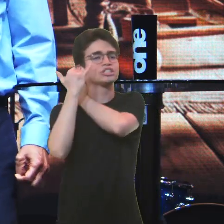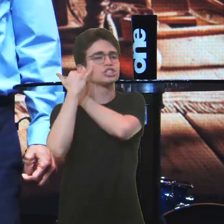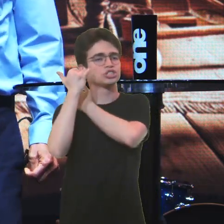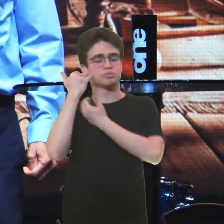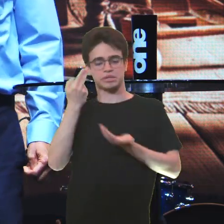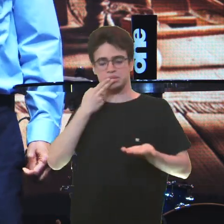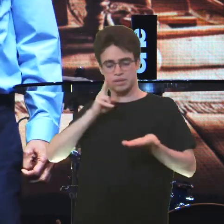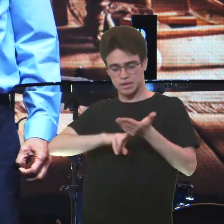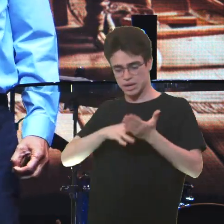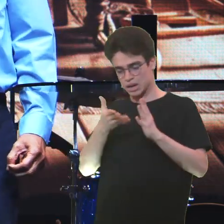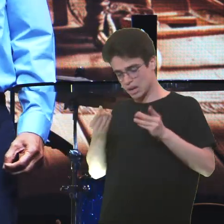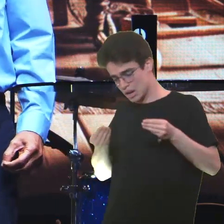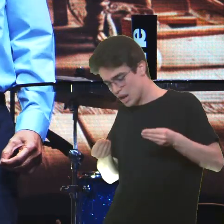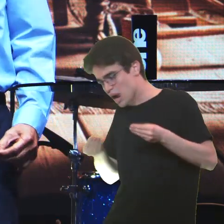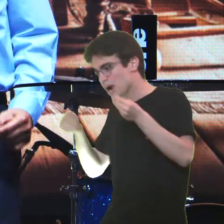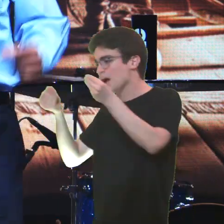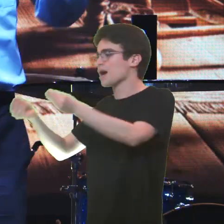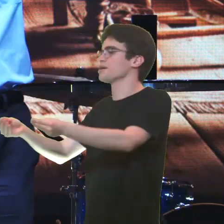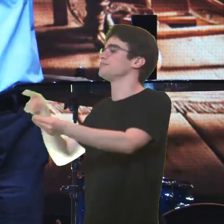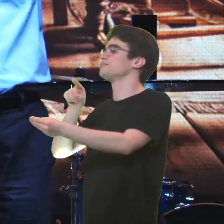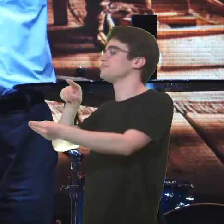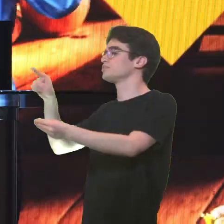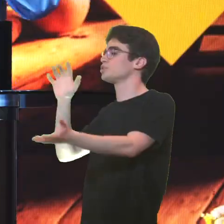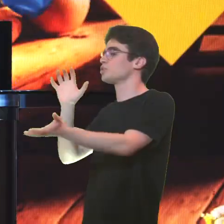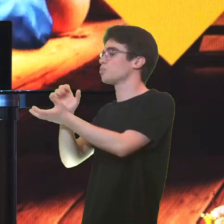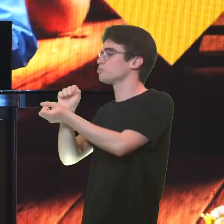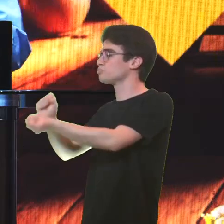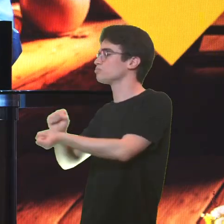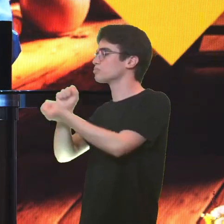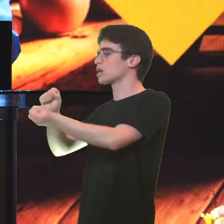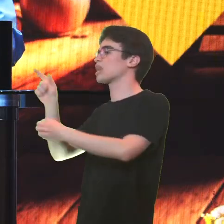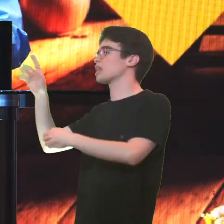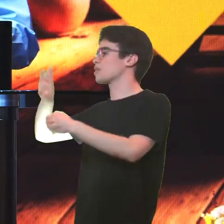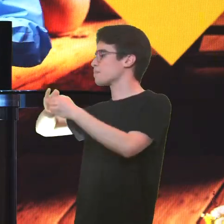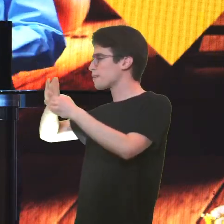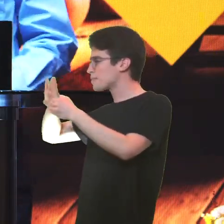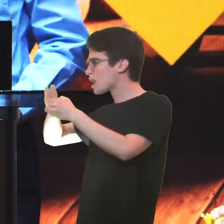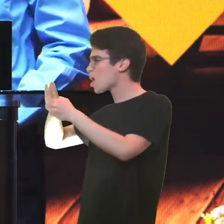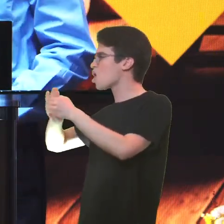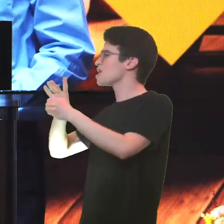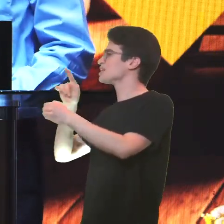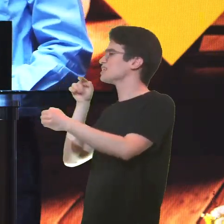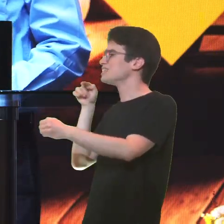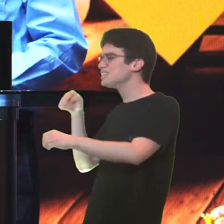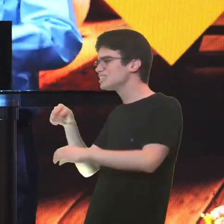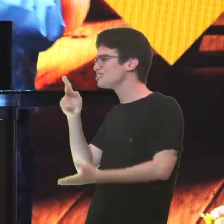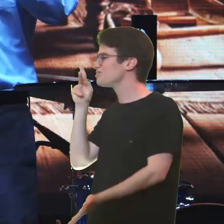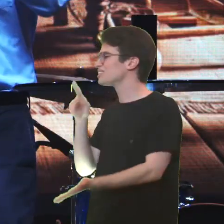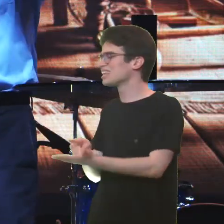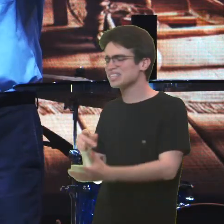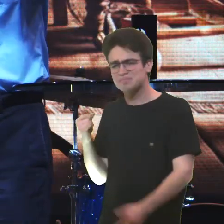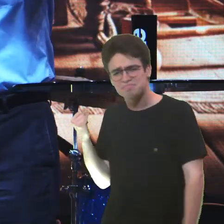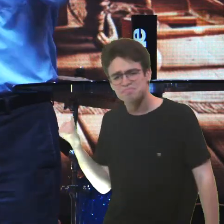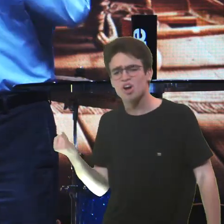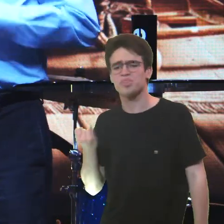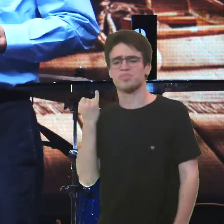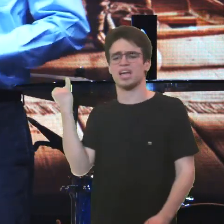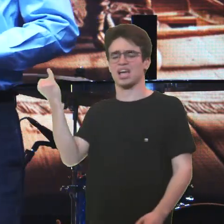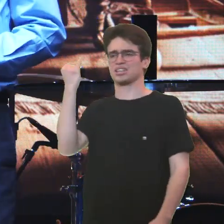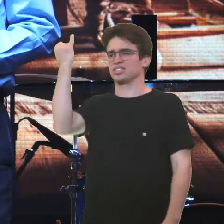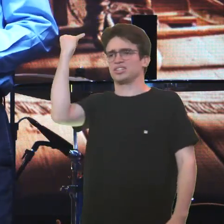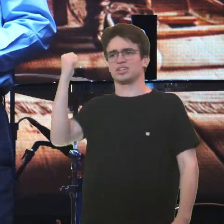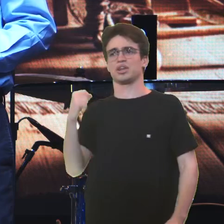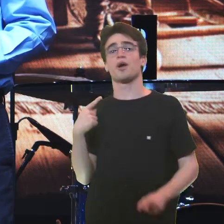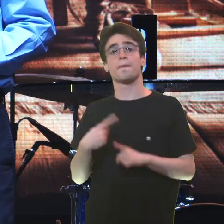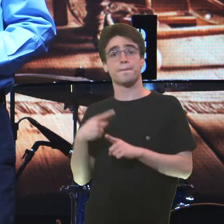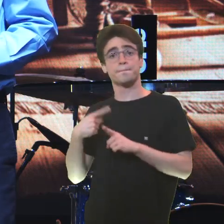de Jeremias aos deportados na Babilônia resulta importante entonces, é então importante, porque hay dos cosas que él les